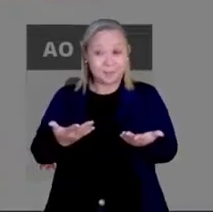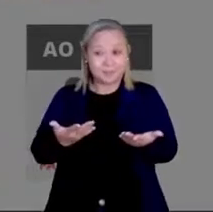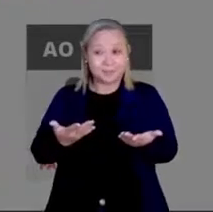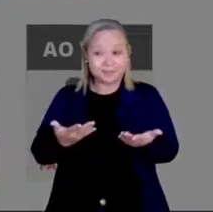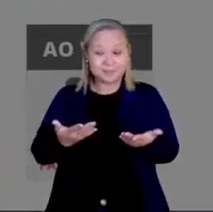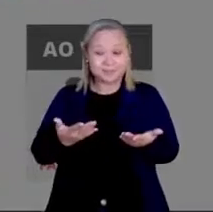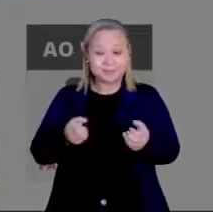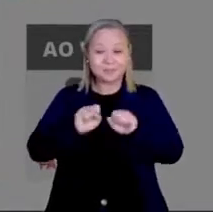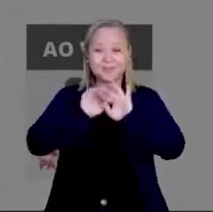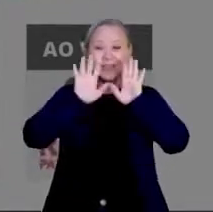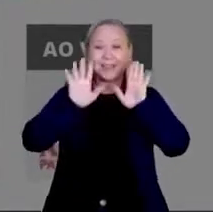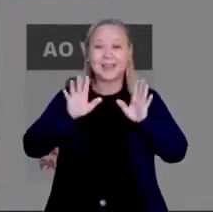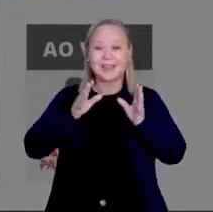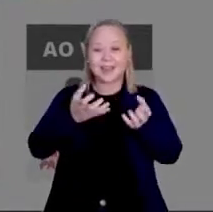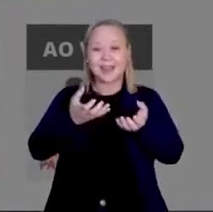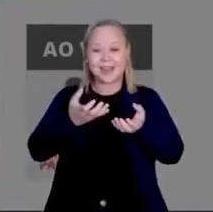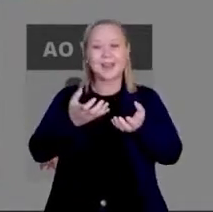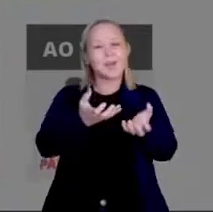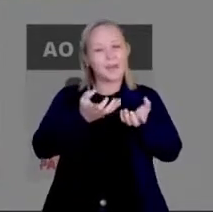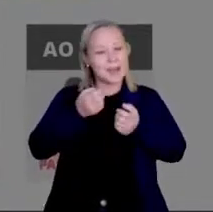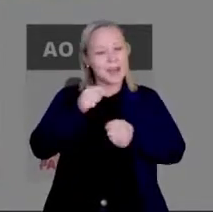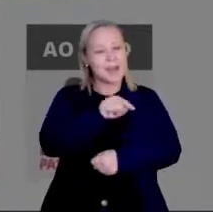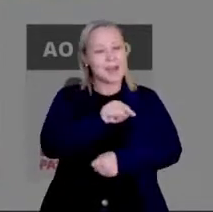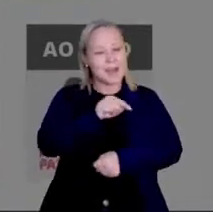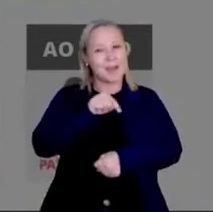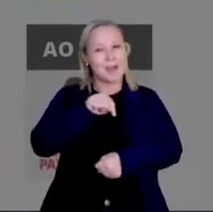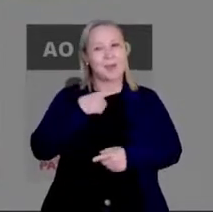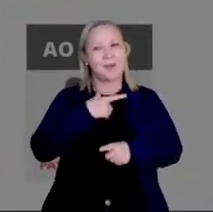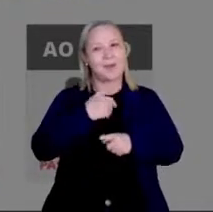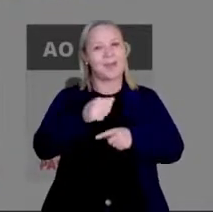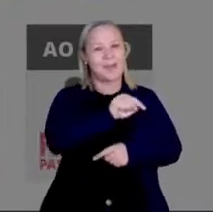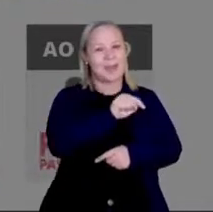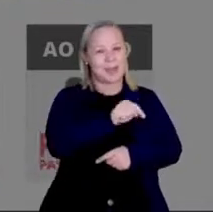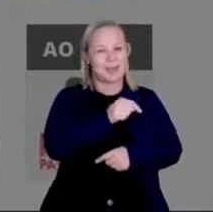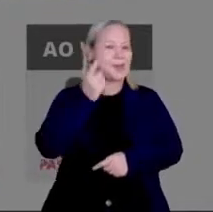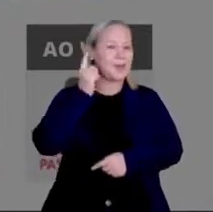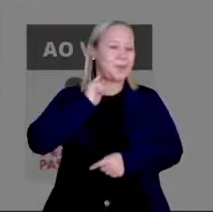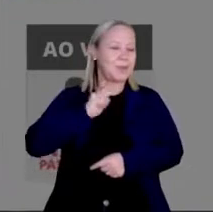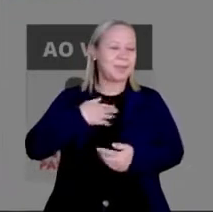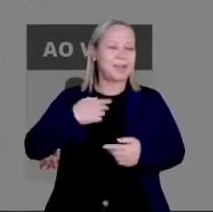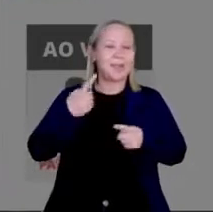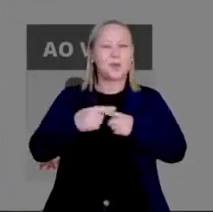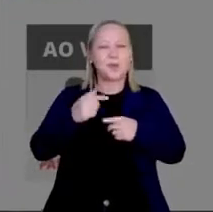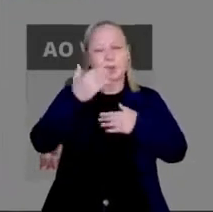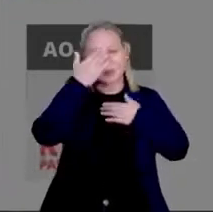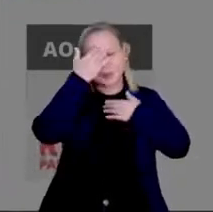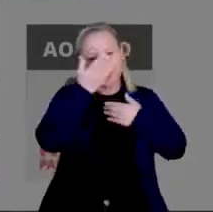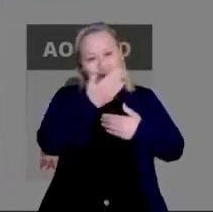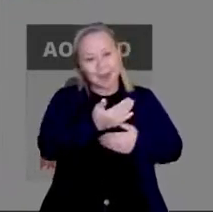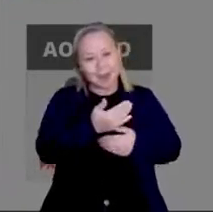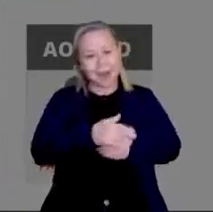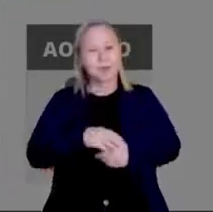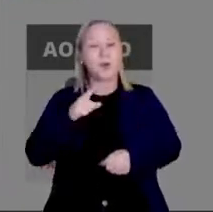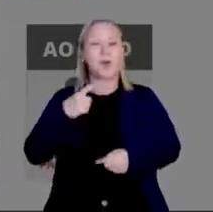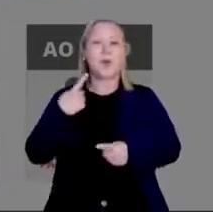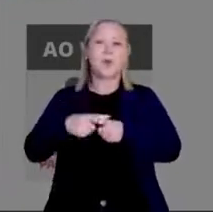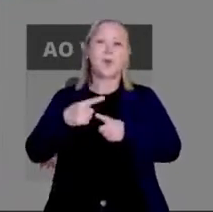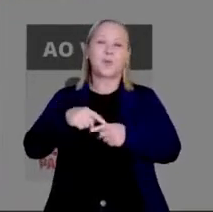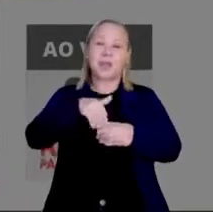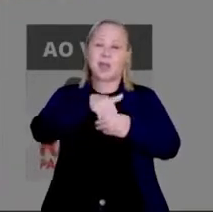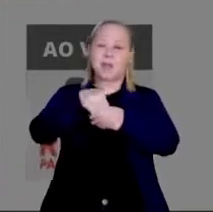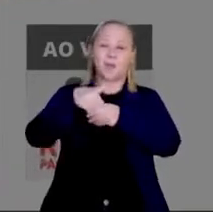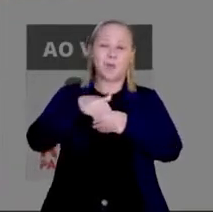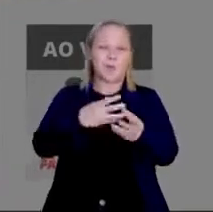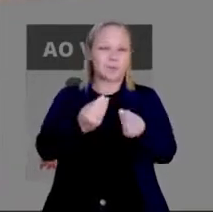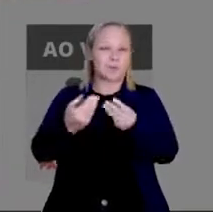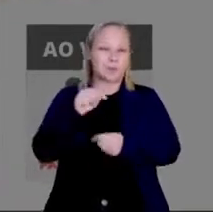muita, muita, muita gente que ajudou a gente a fazer essa entrevista. E agradecer a você, a você, Mário, a você, Juarez,